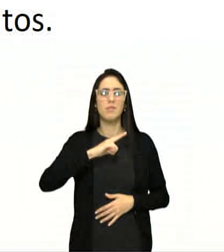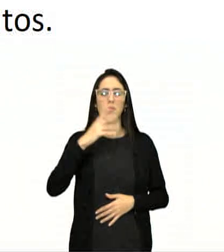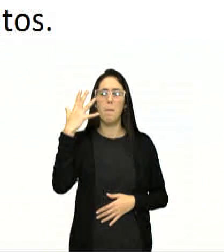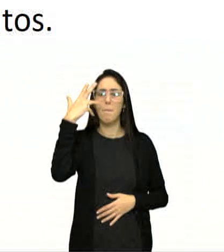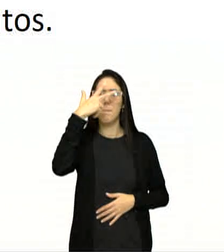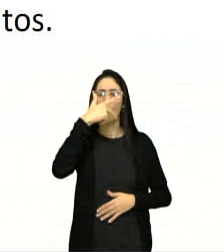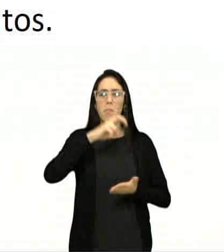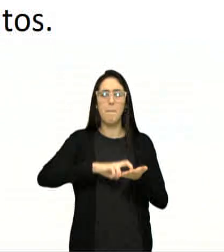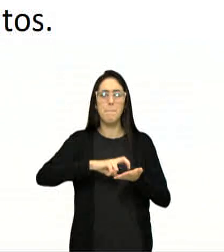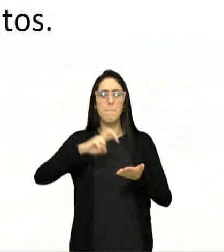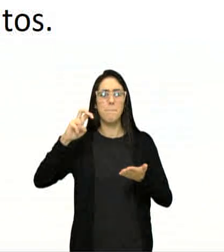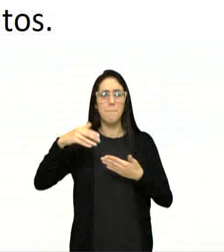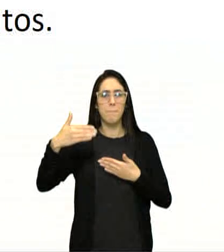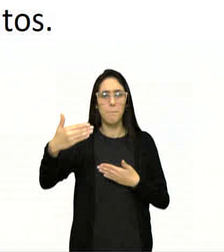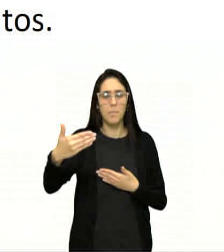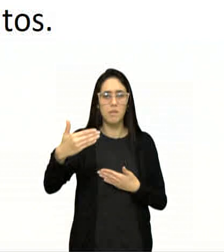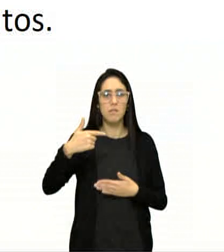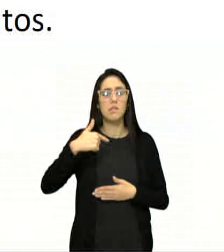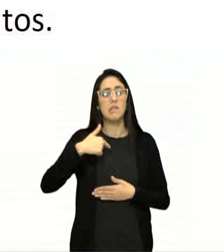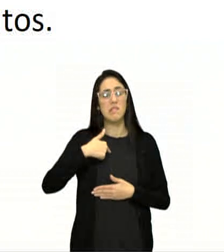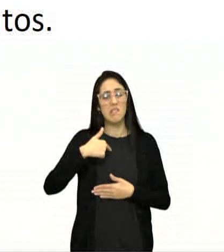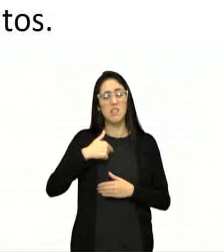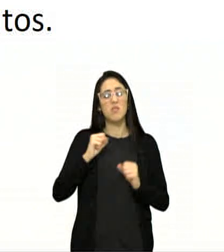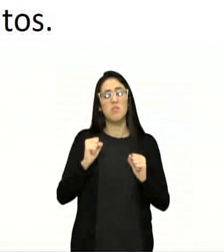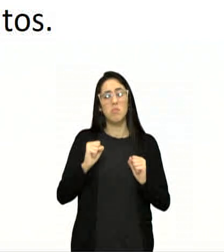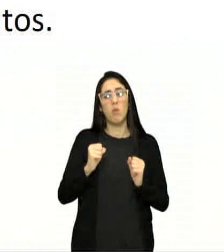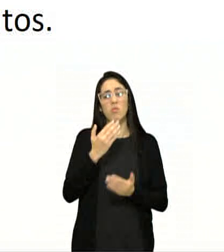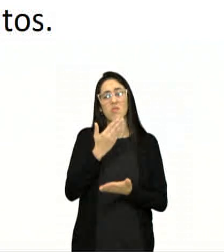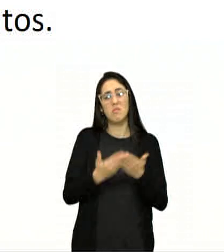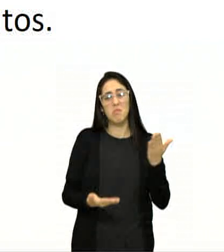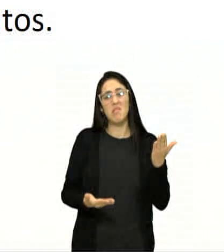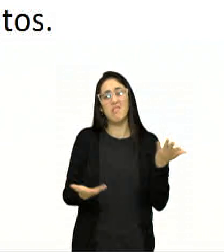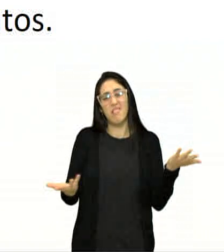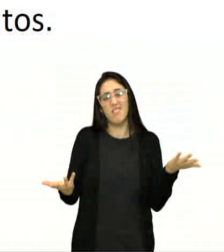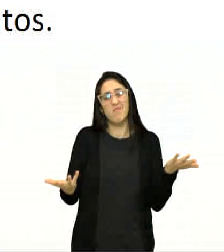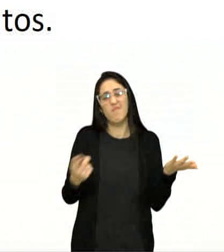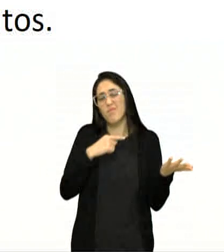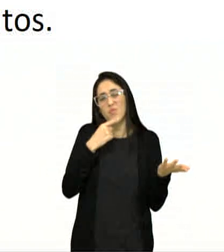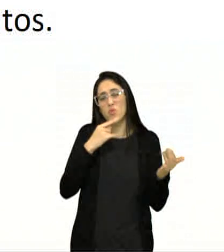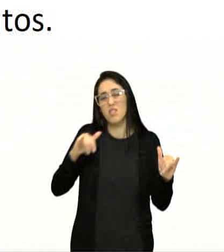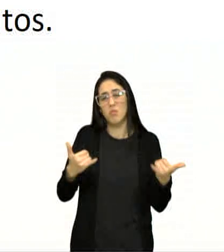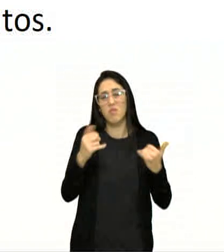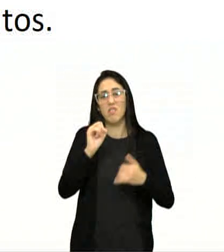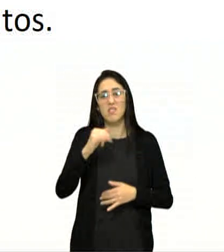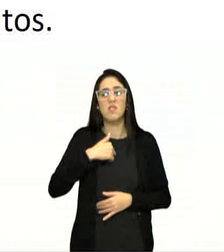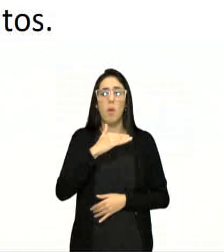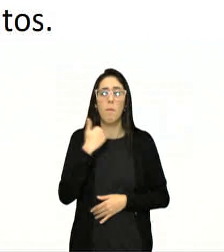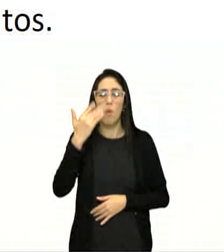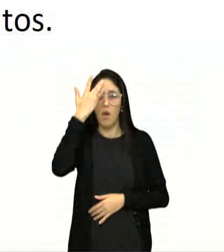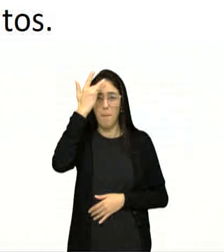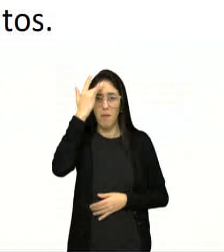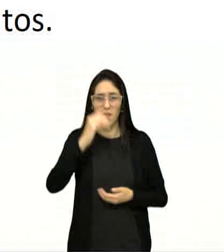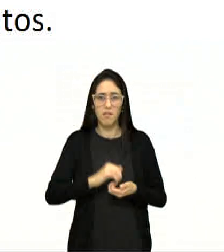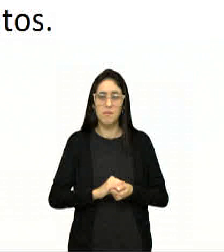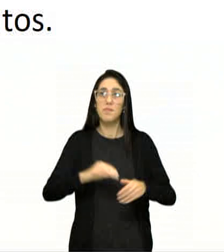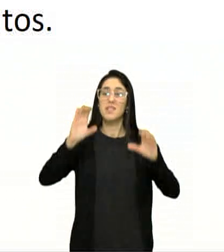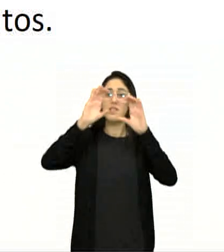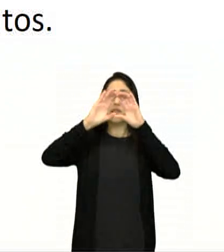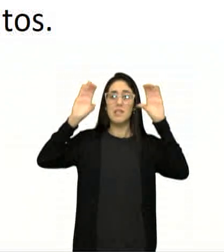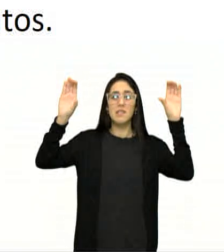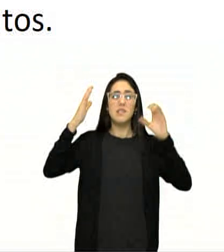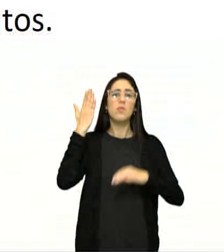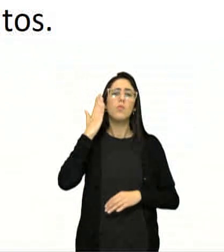que manhã eu perdera chorando essas coroas se eu morresse amanhã. Que sol, que céu azul, que